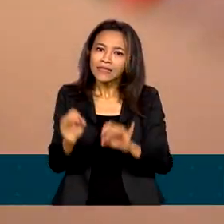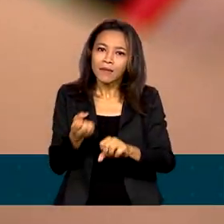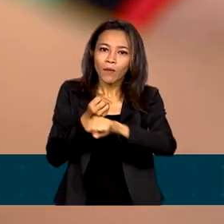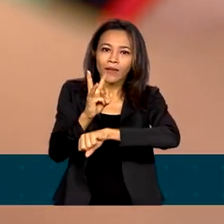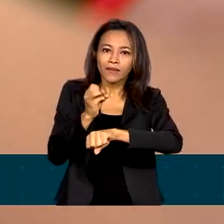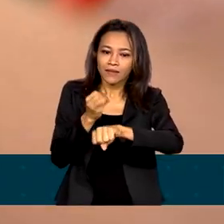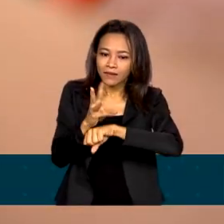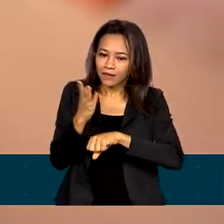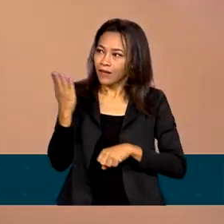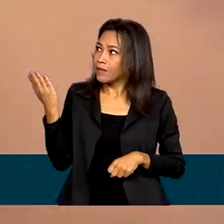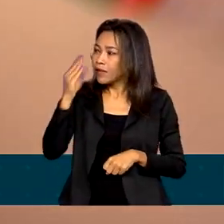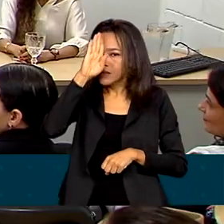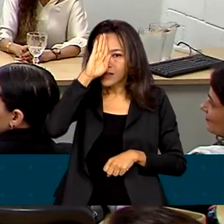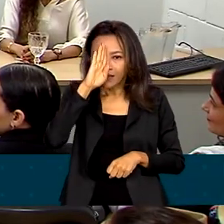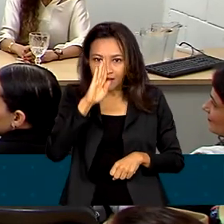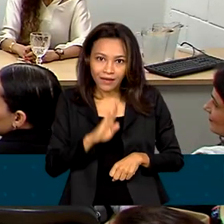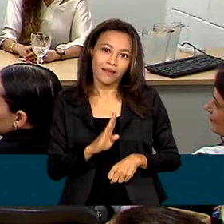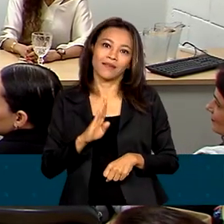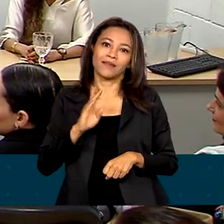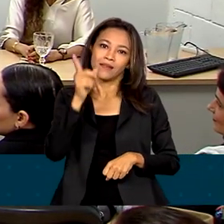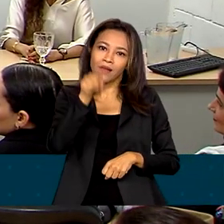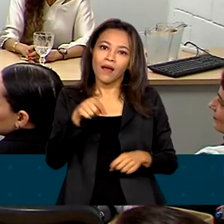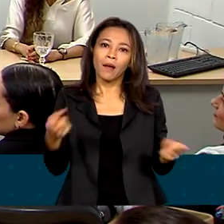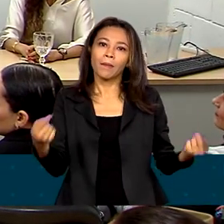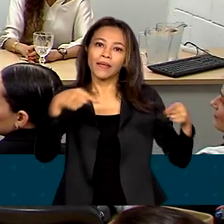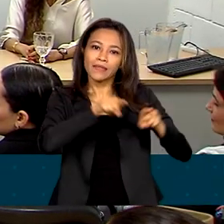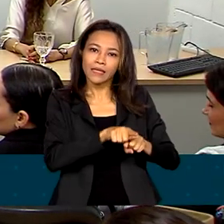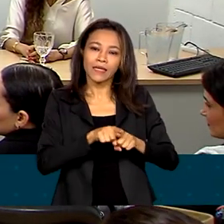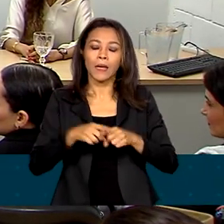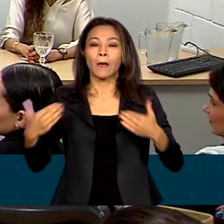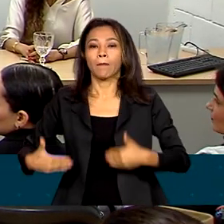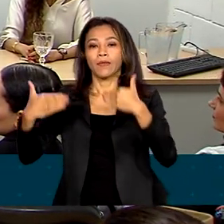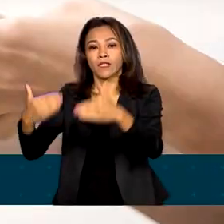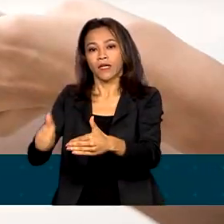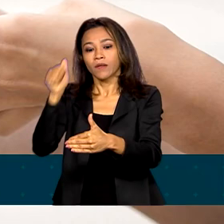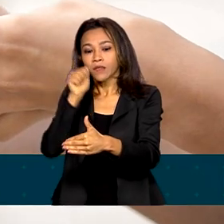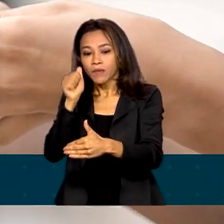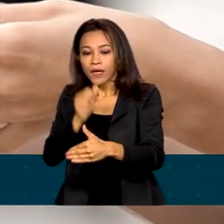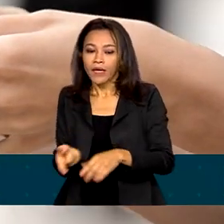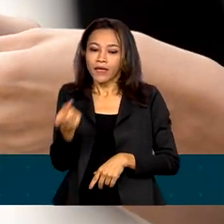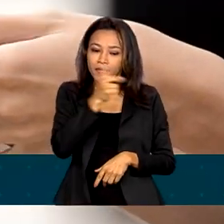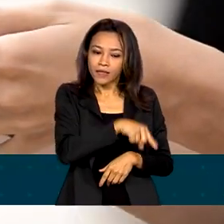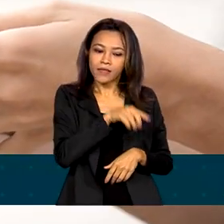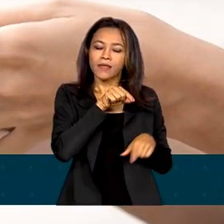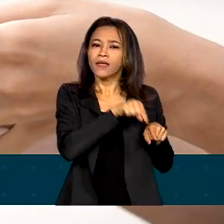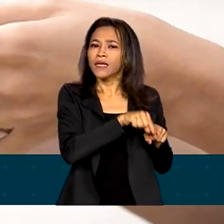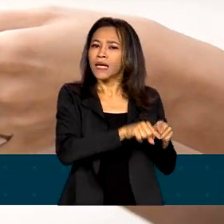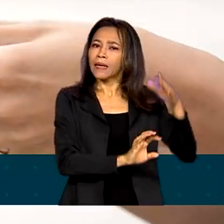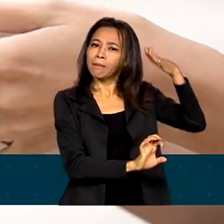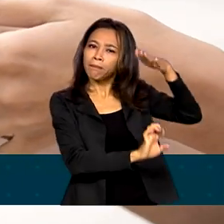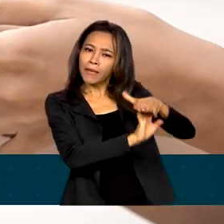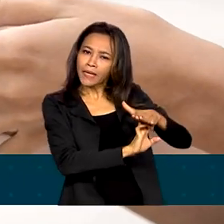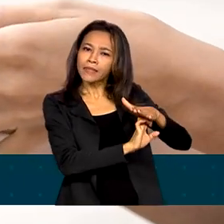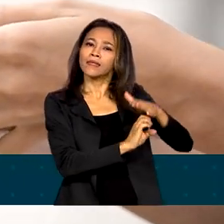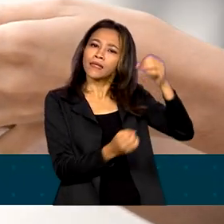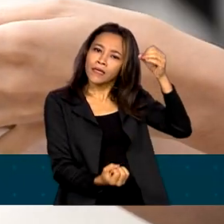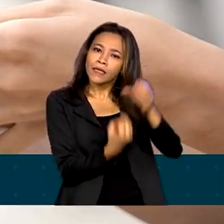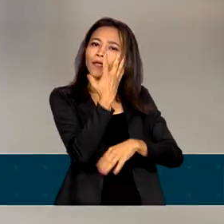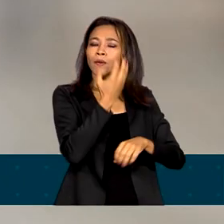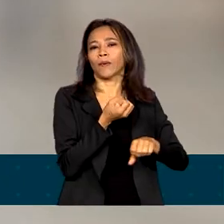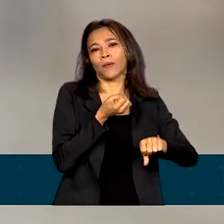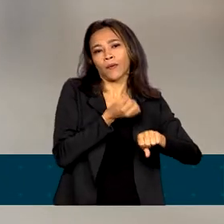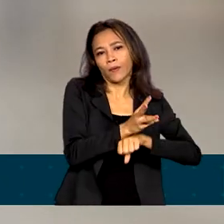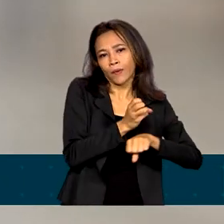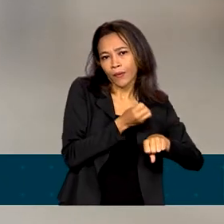O serviço é de graça e é uma parceria entre o Ministério das Mulheres e a Meta, empresa proprietária do